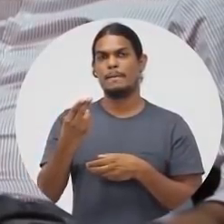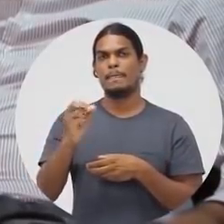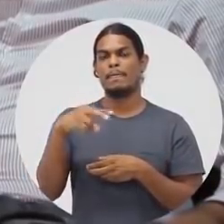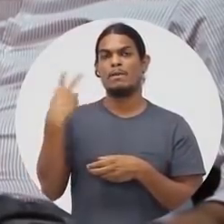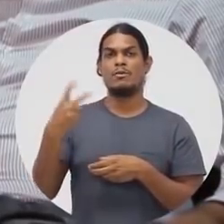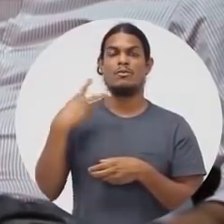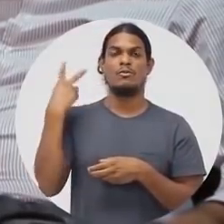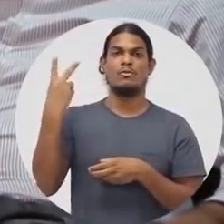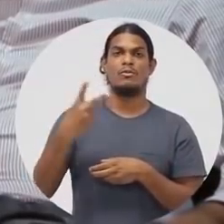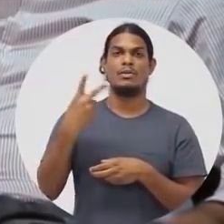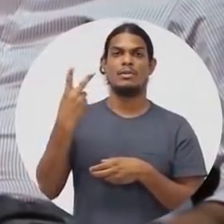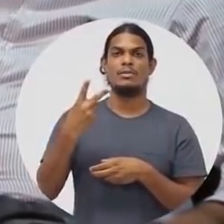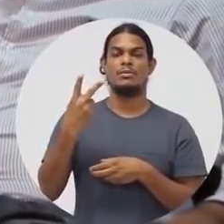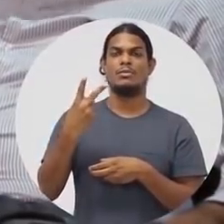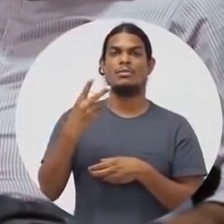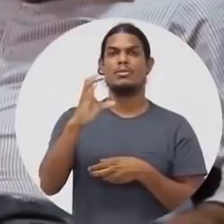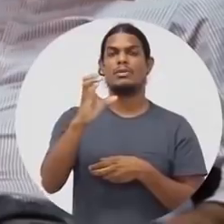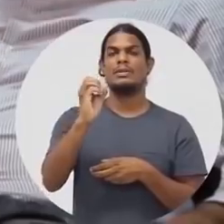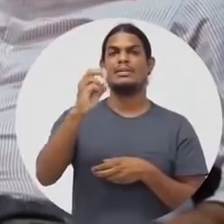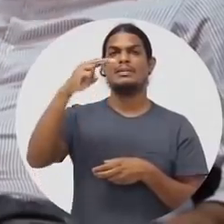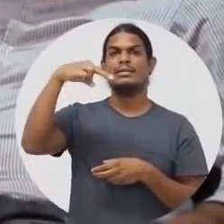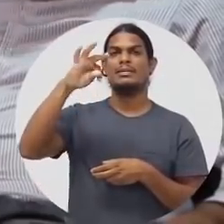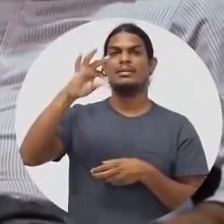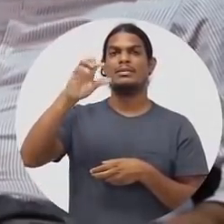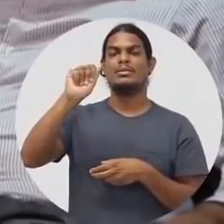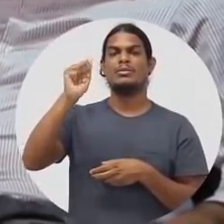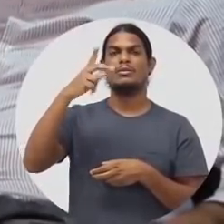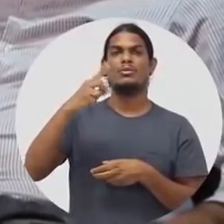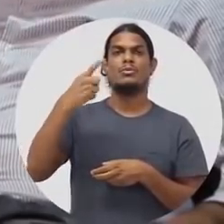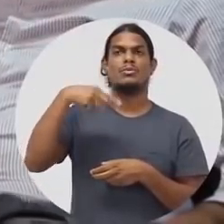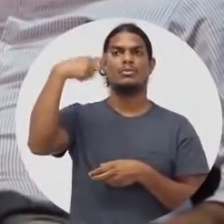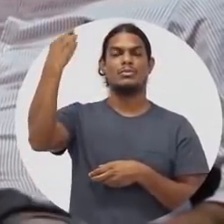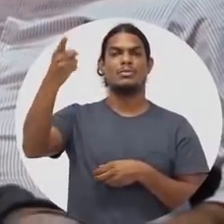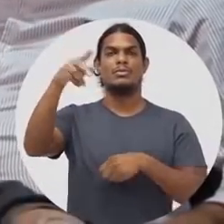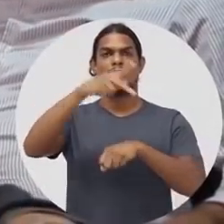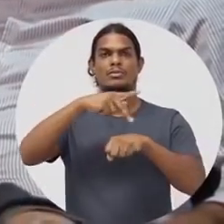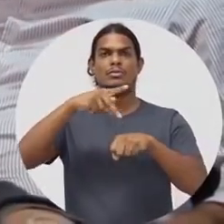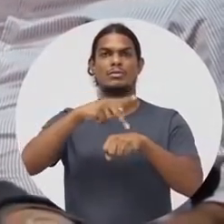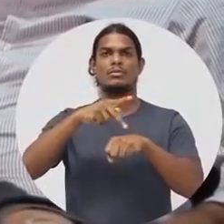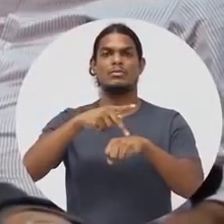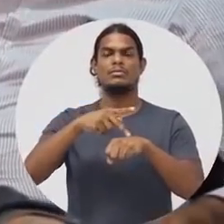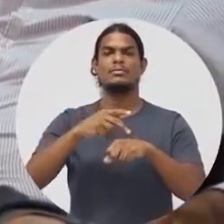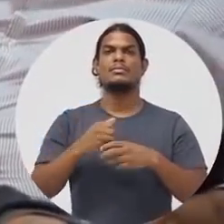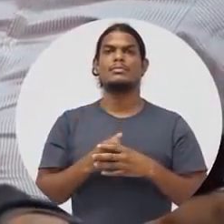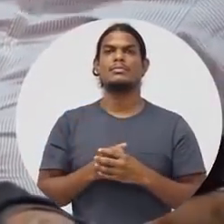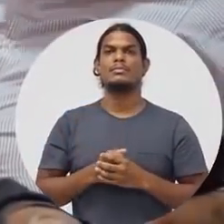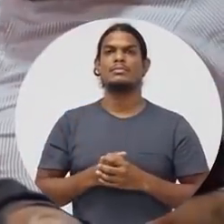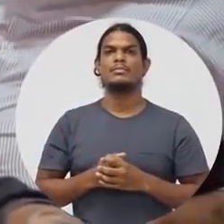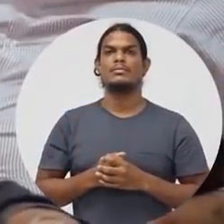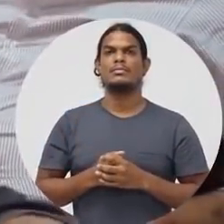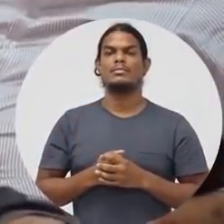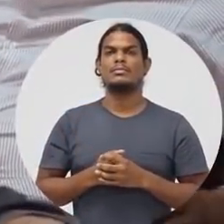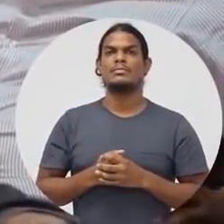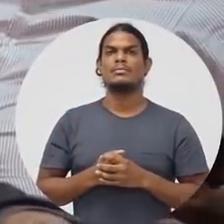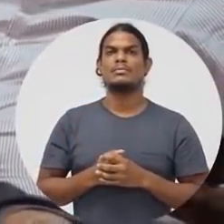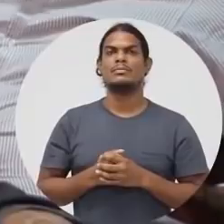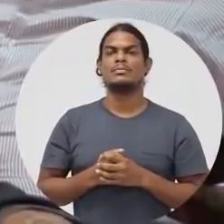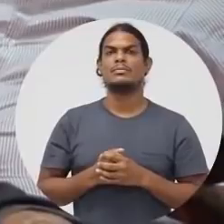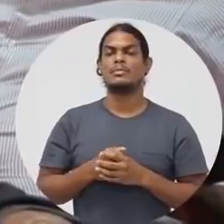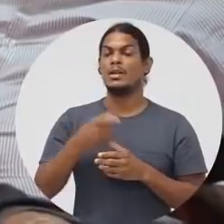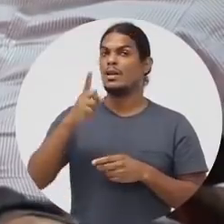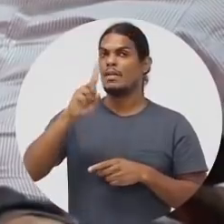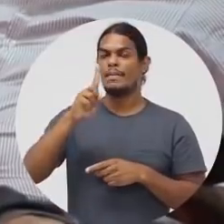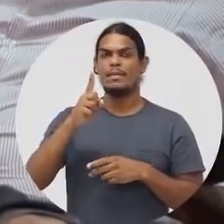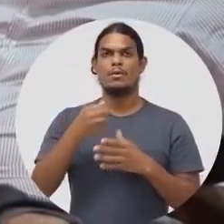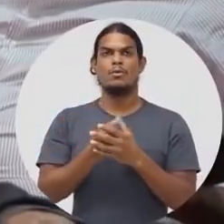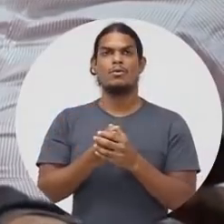no exterior, não é? No banco Perfeito. exterior Isso. mantida pelo próprio exportador? Exportador. Não.